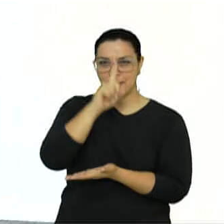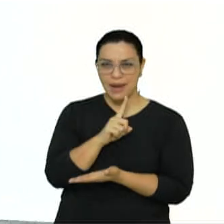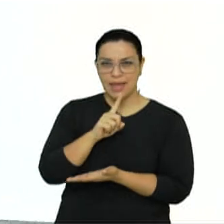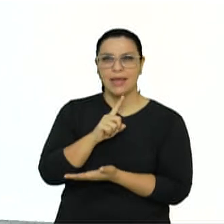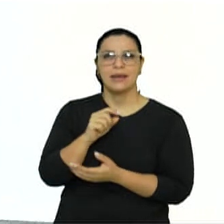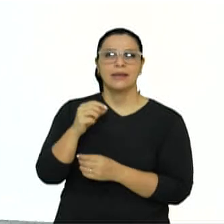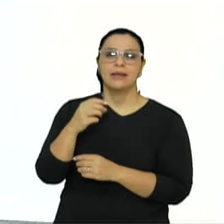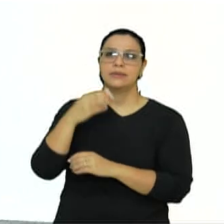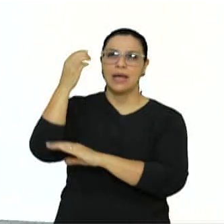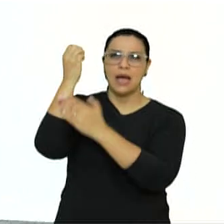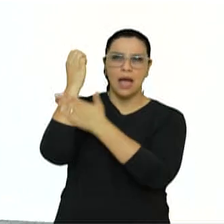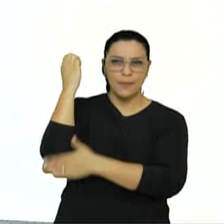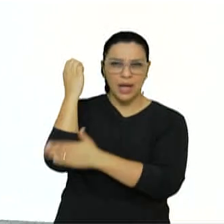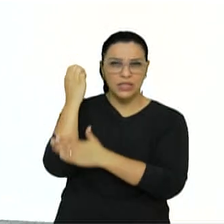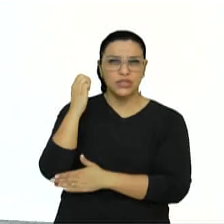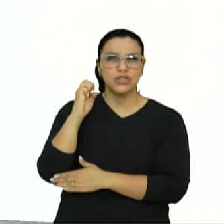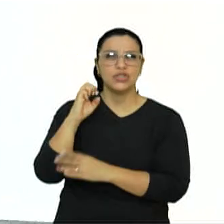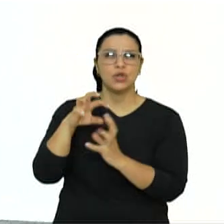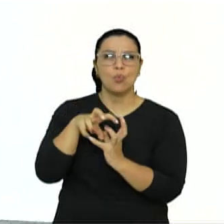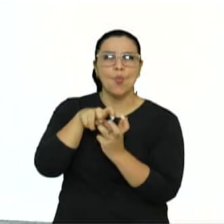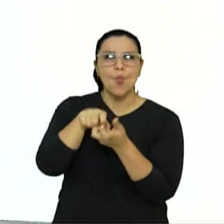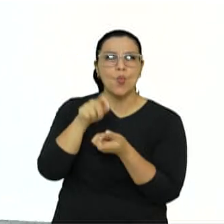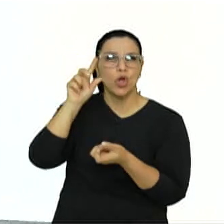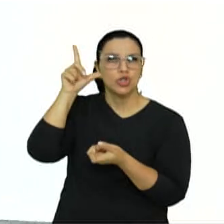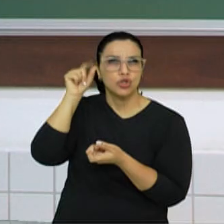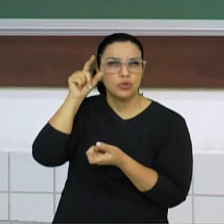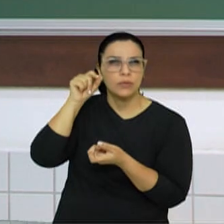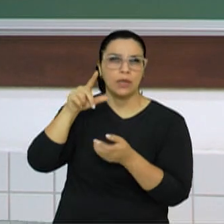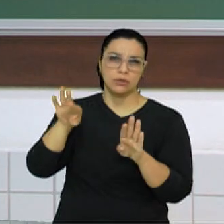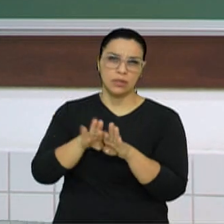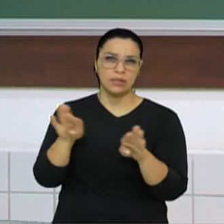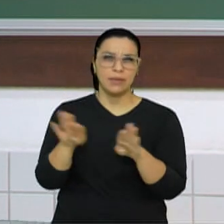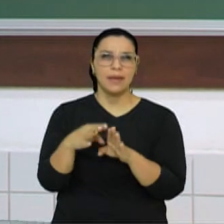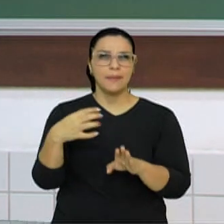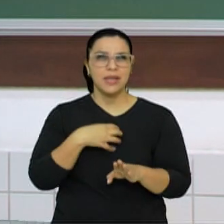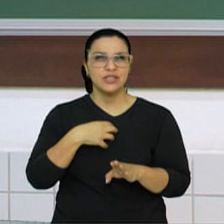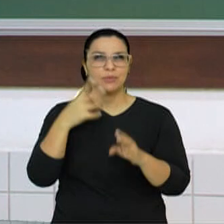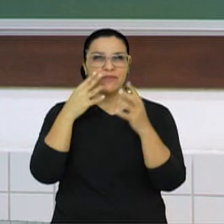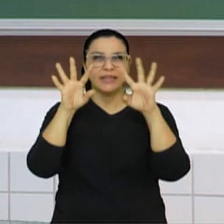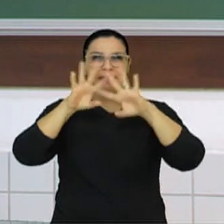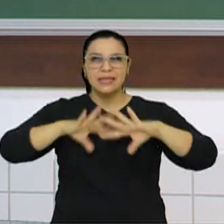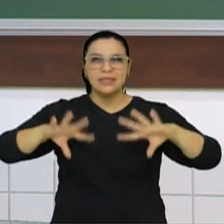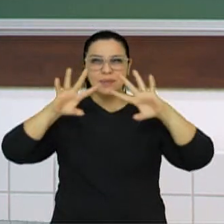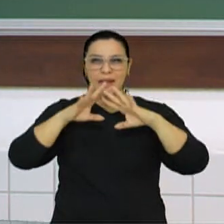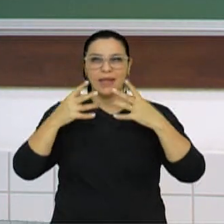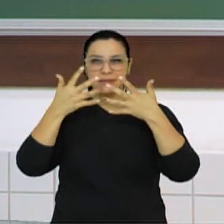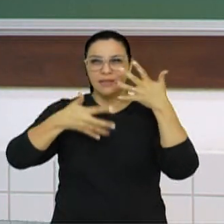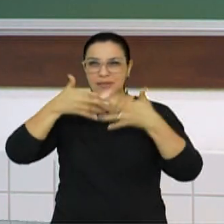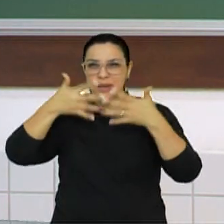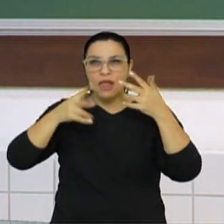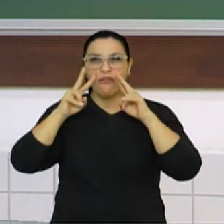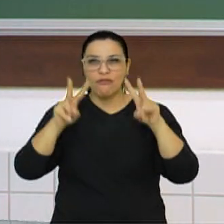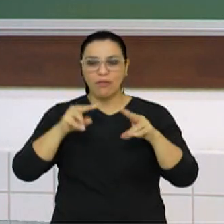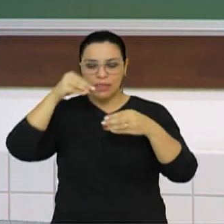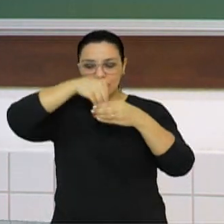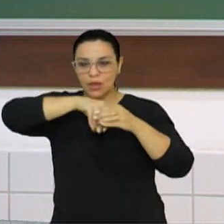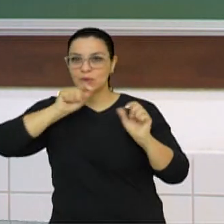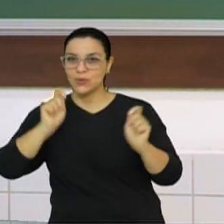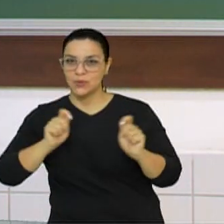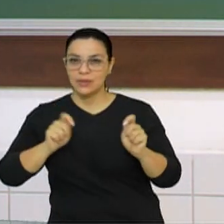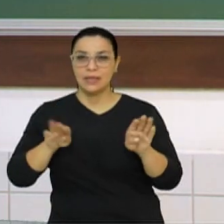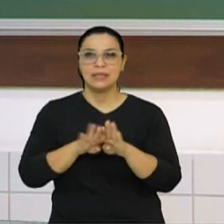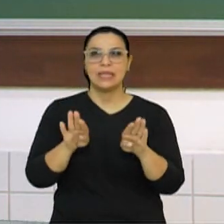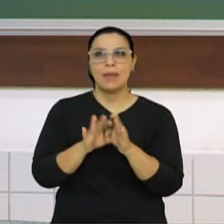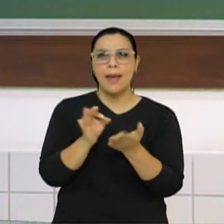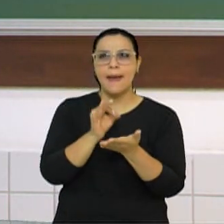maracujá, para que ela fique de certa forma mais transparente, né, mais translúcida possível, né?